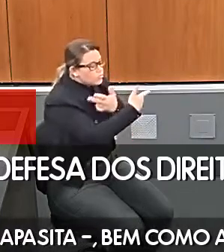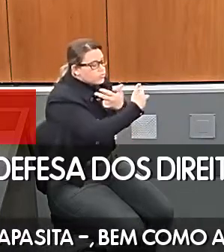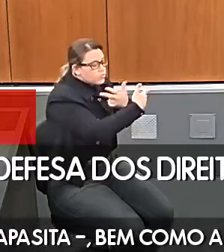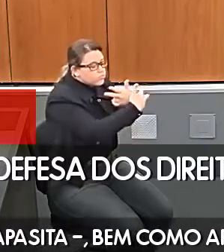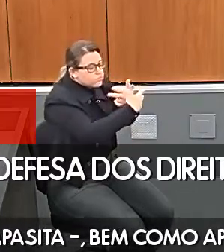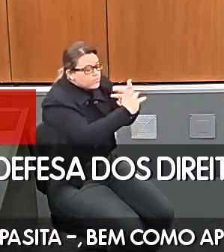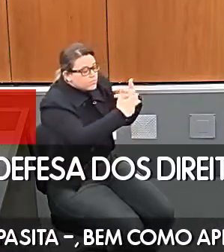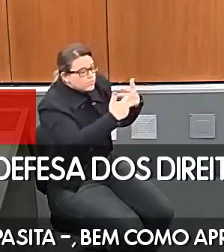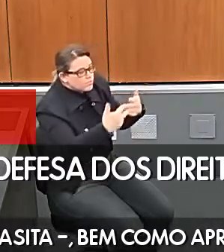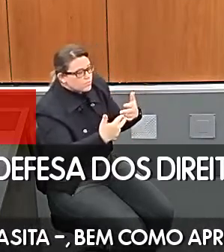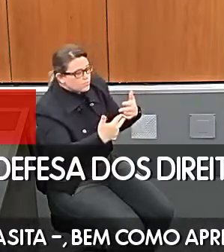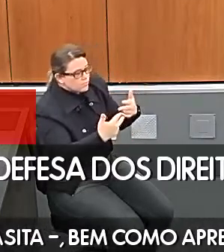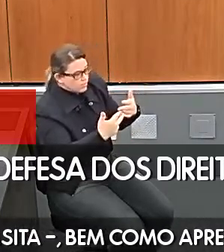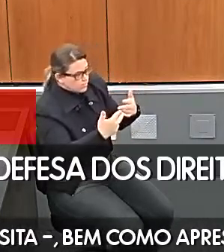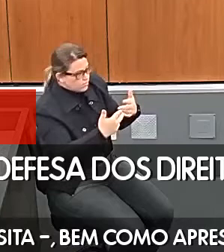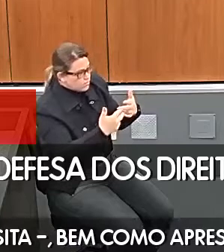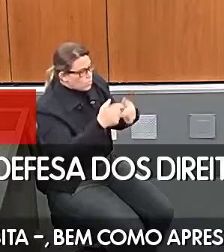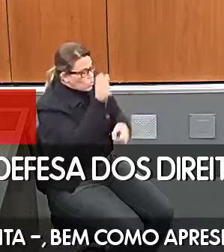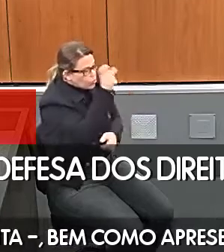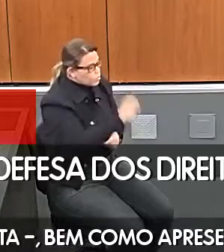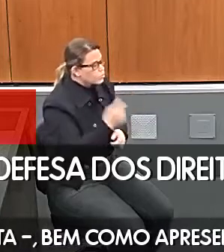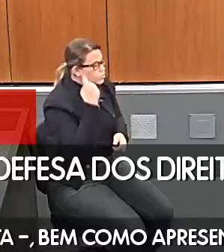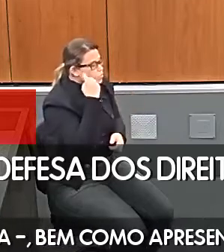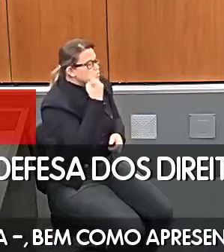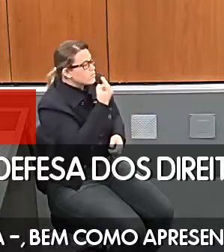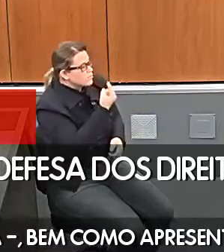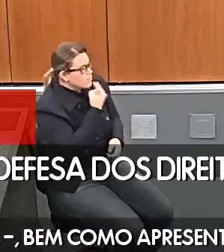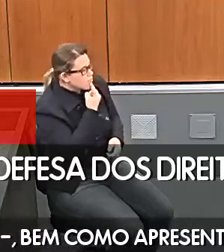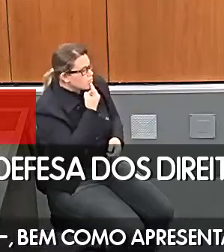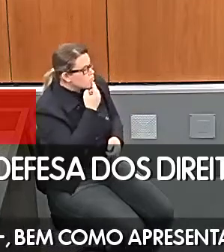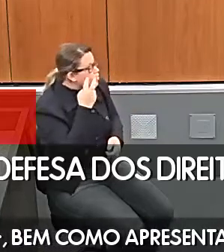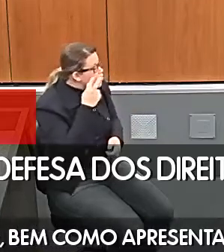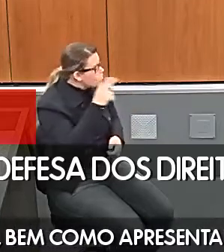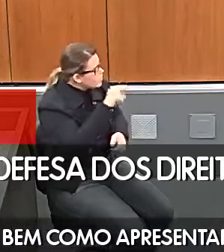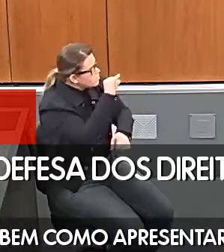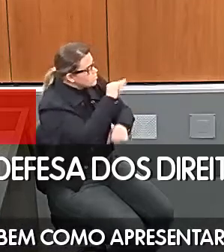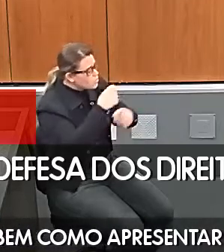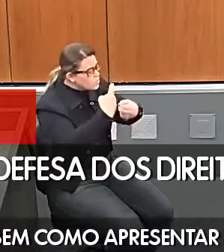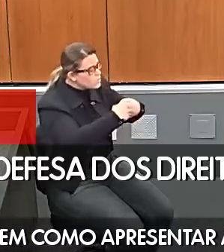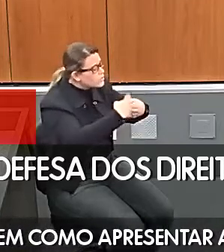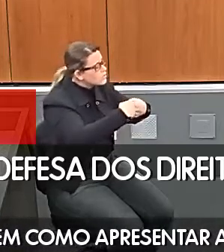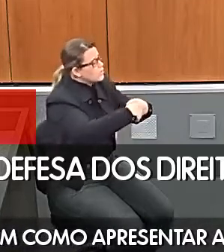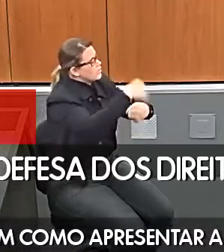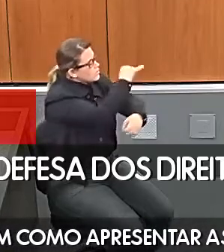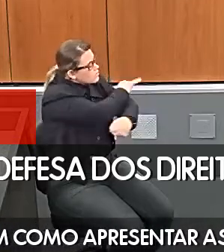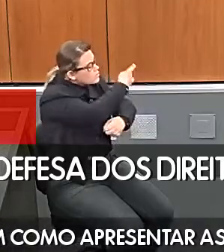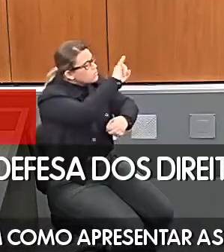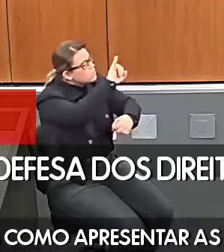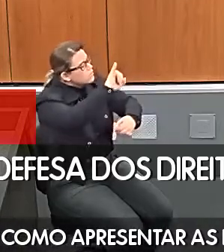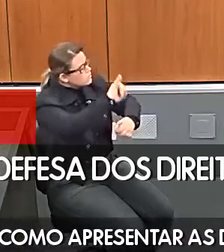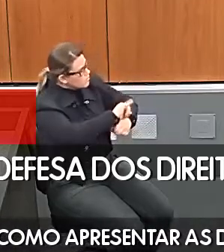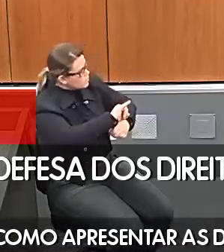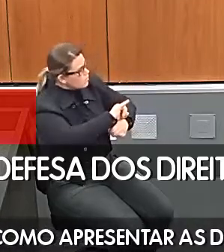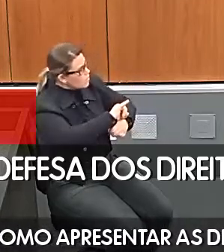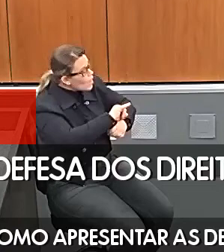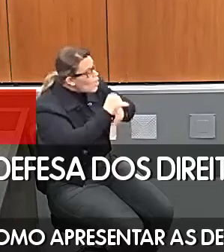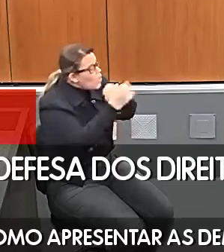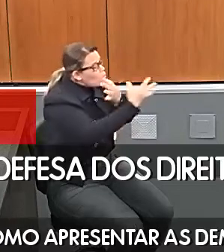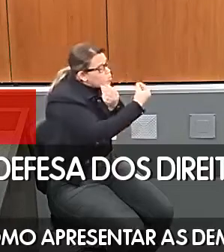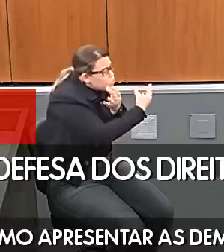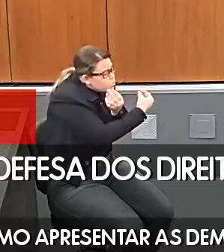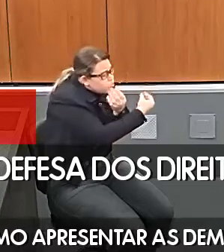auditiva, exatamente olhando Itabira, porque eu tinha estado lá e tinha visto o grande número